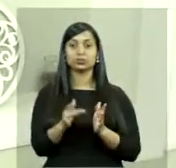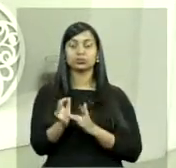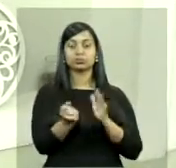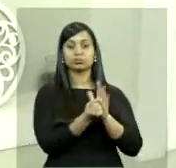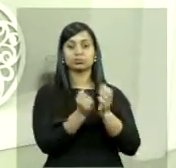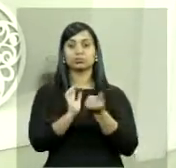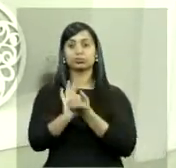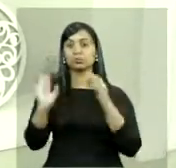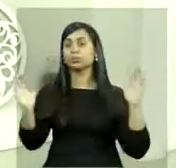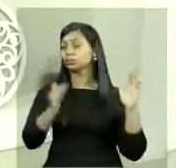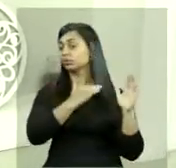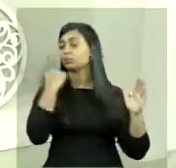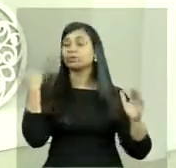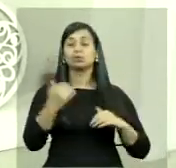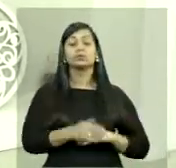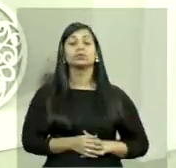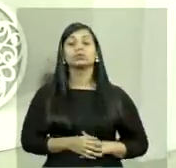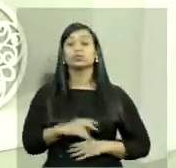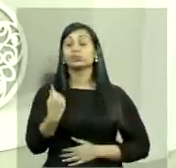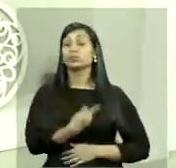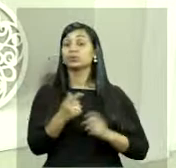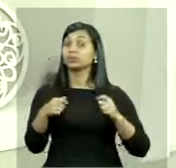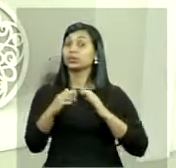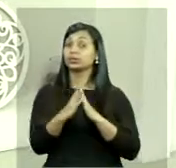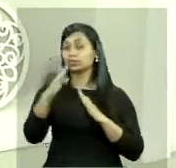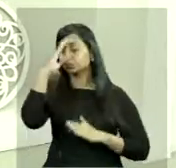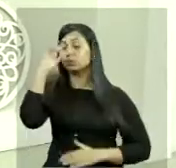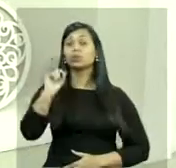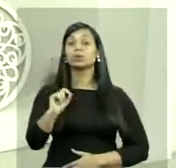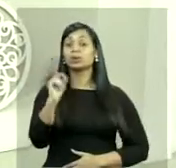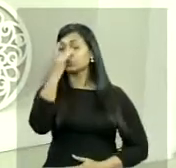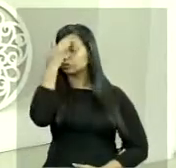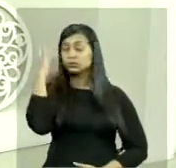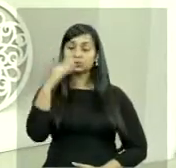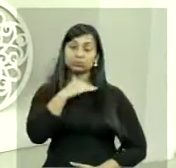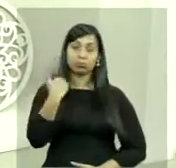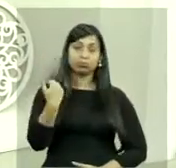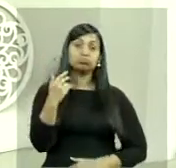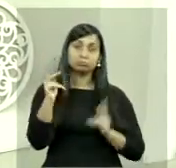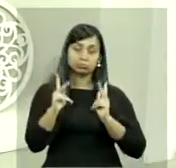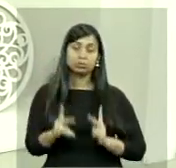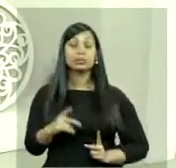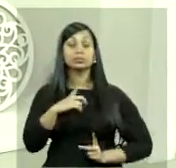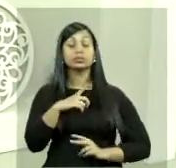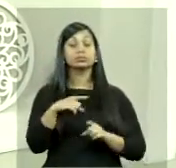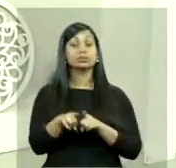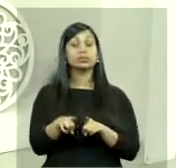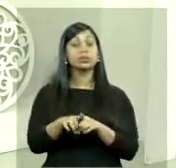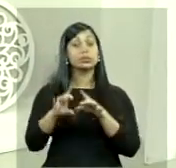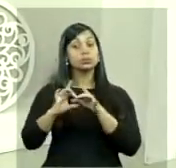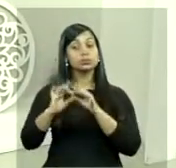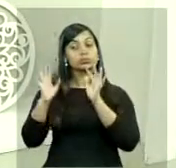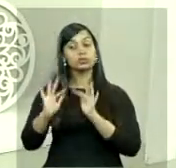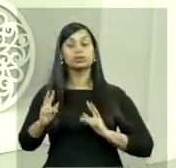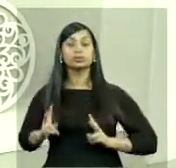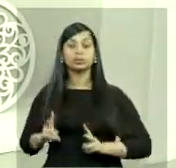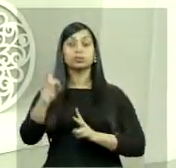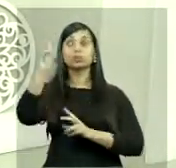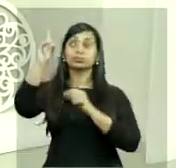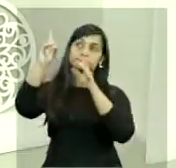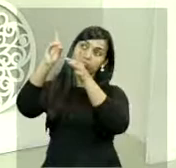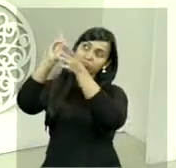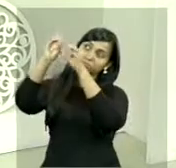crucificação e a morte de Jesus. Nós rezamos principalmente pelos falecidos, para que tenham paz e estejam eternamente felizes com